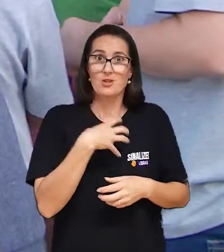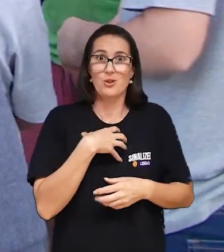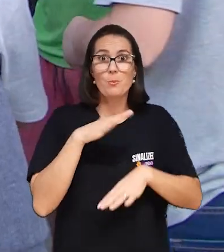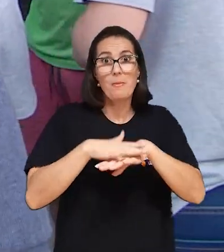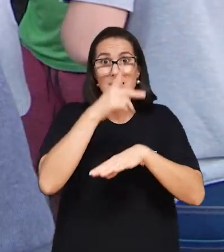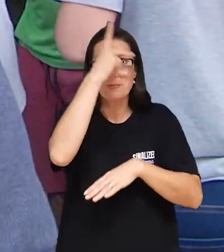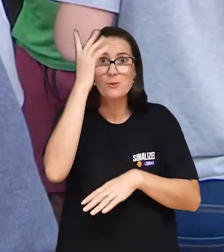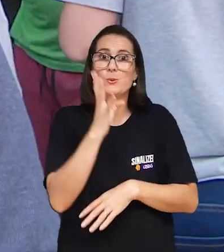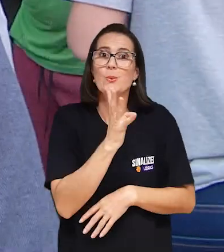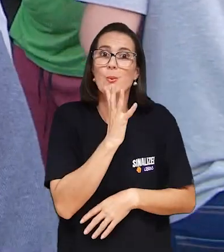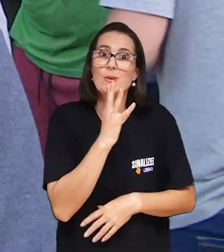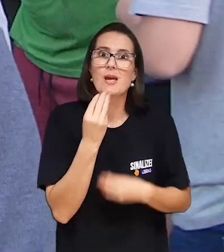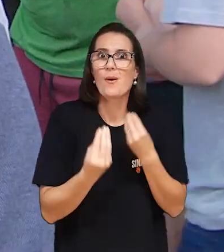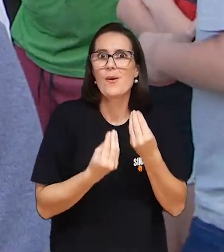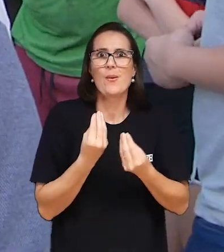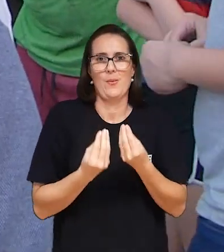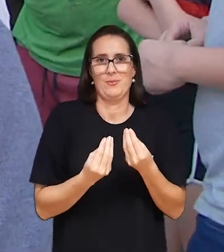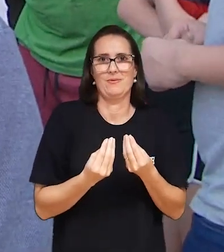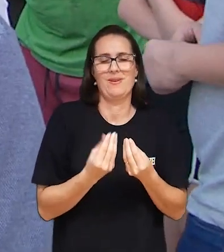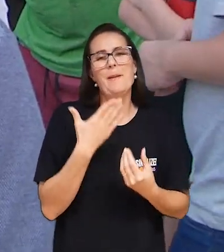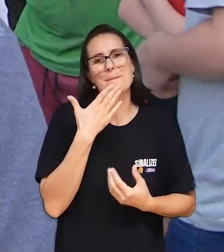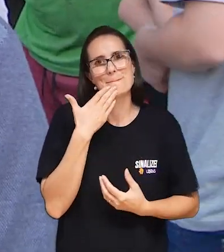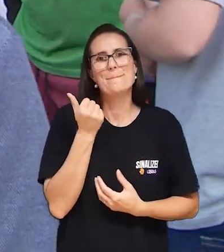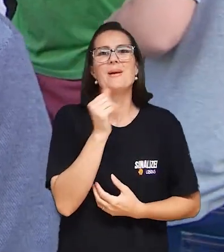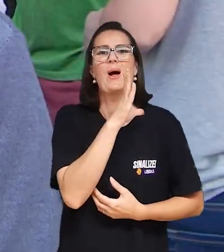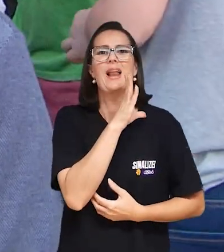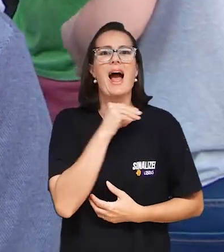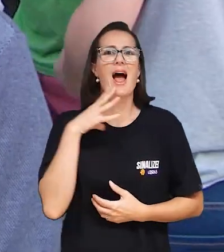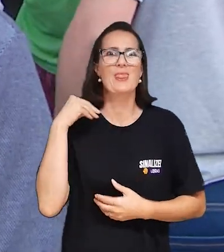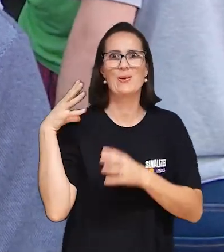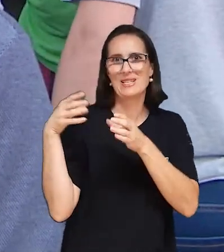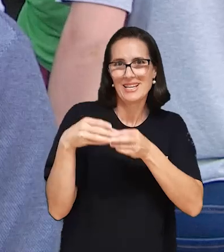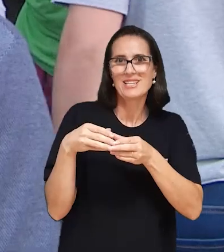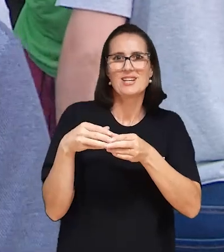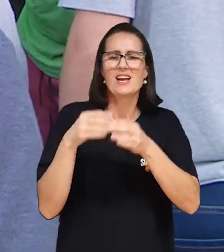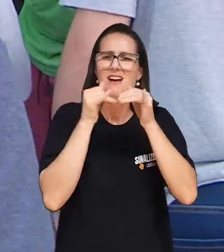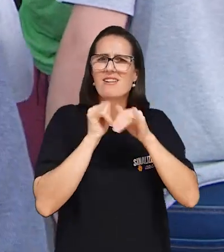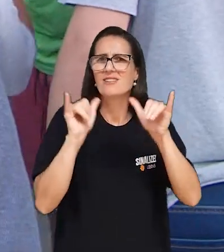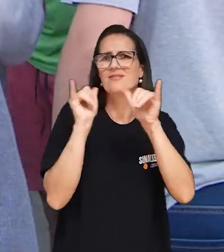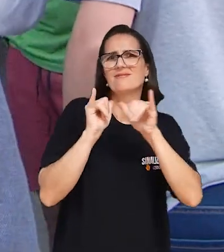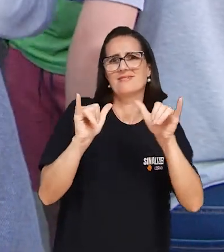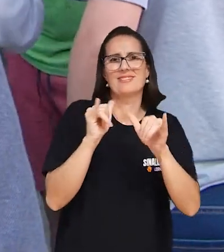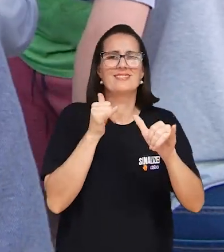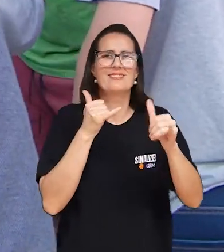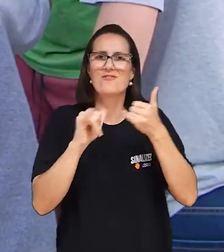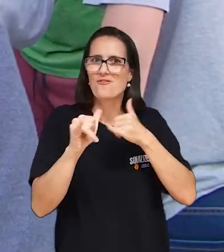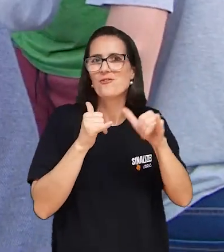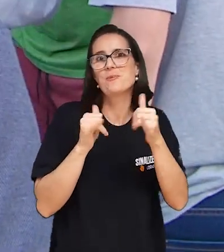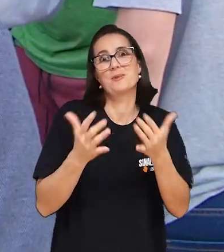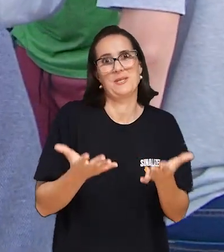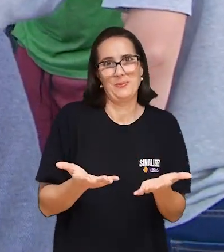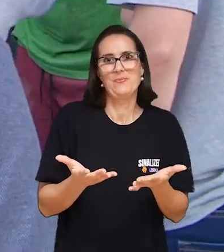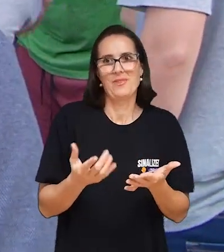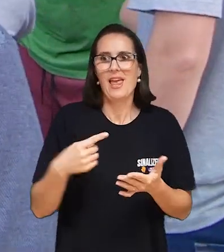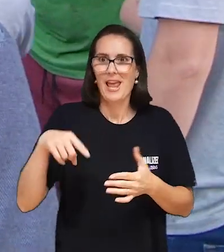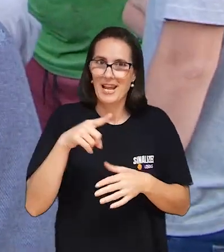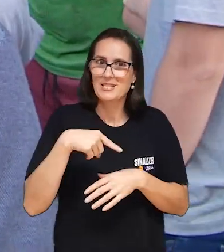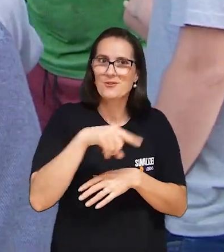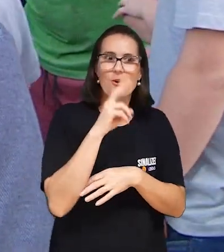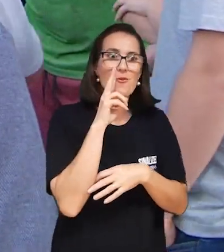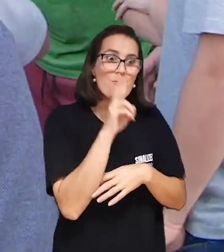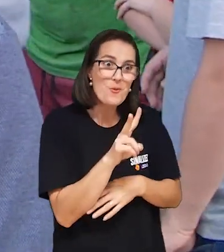uma forma de você chegar a mais pessoas, né? É nada melhor do que os adolescentes para estar difundindo, né,